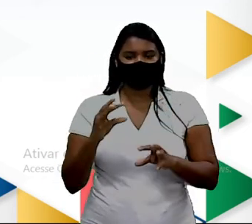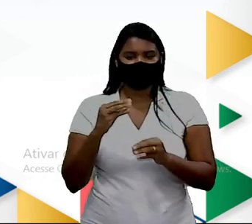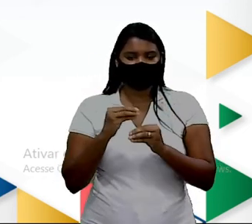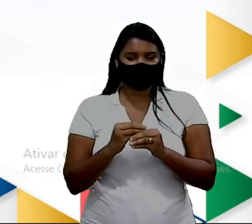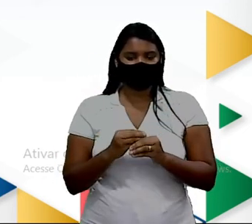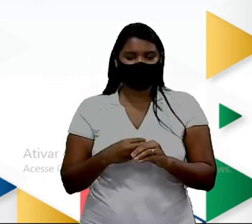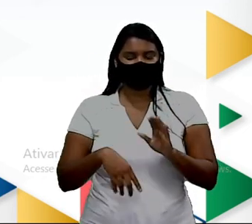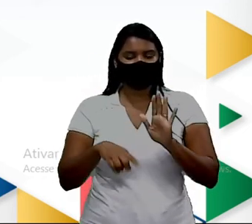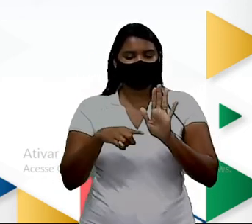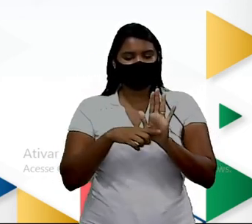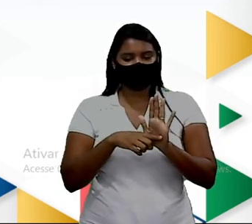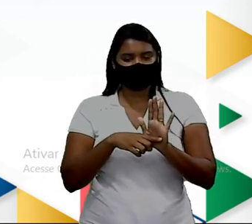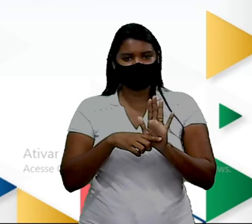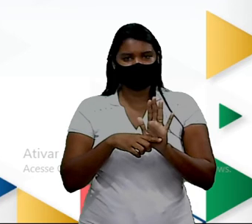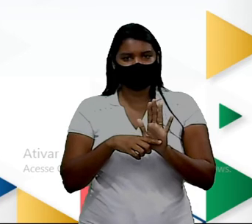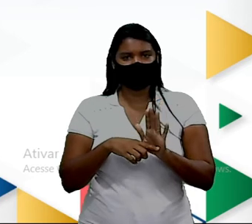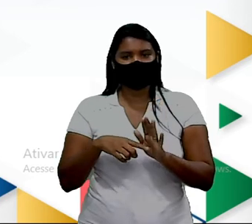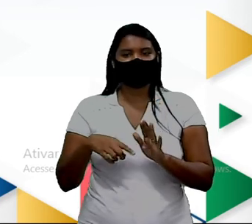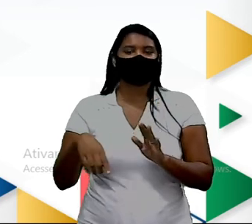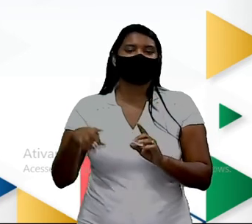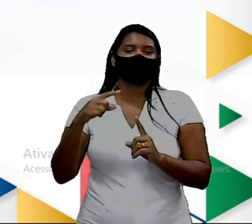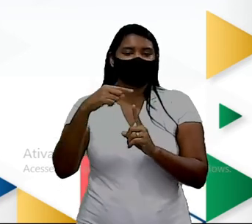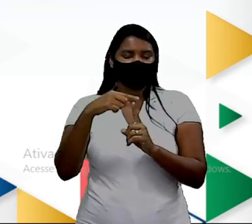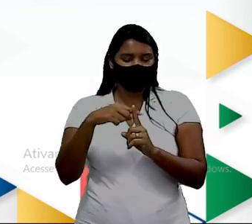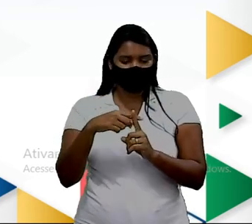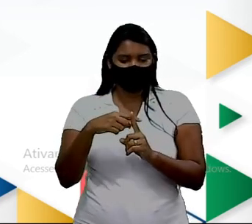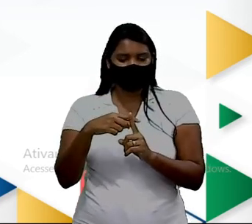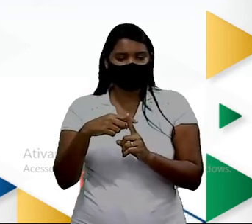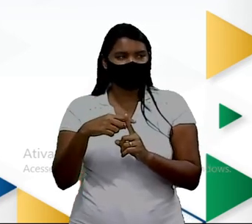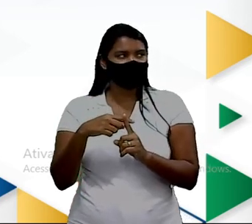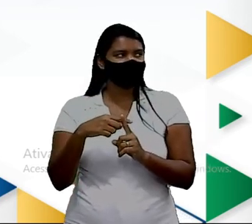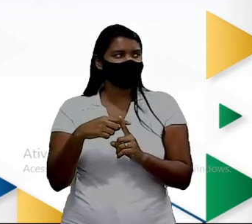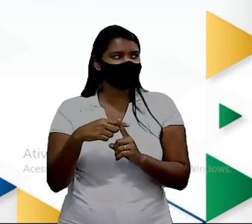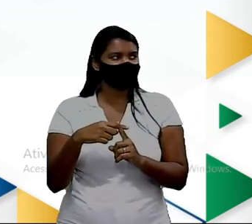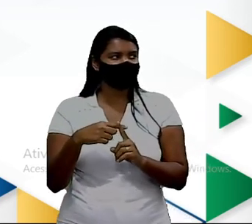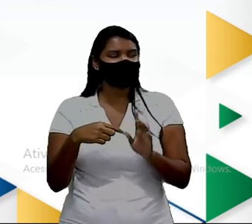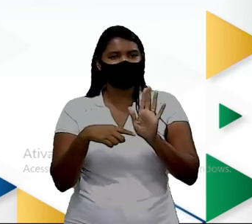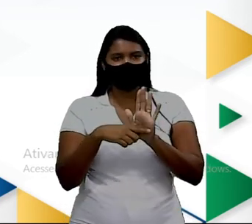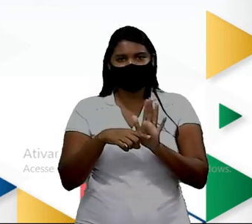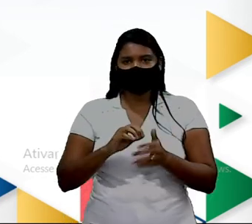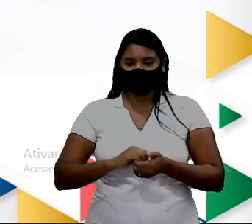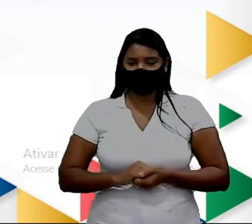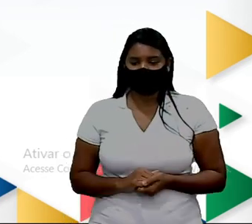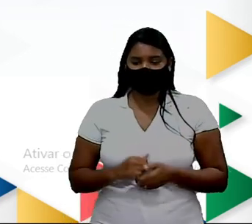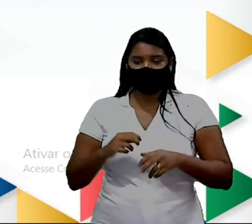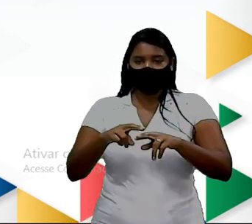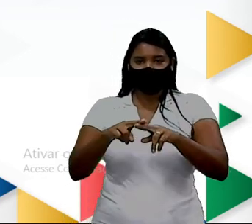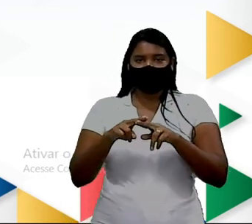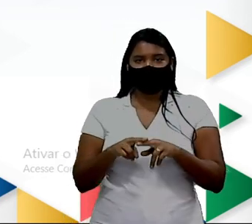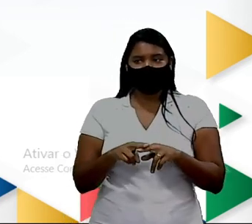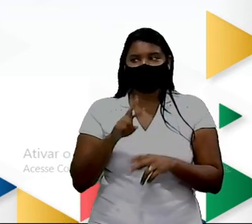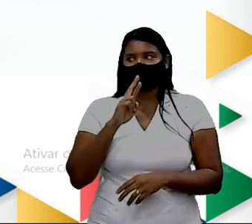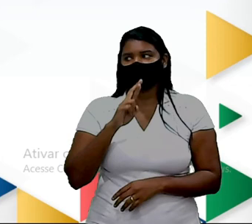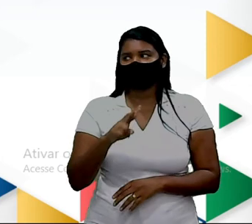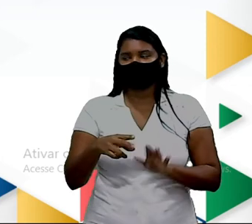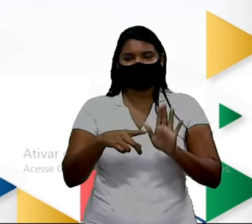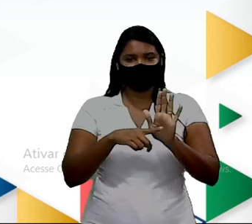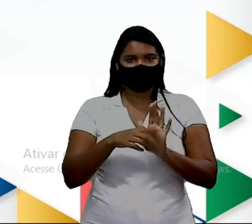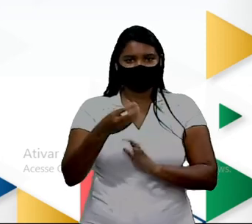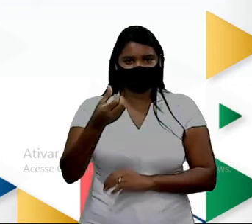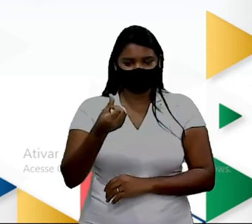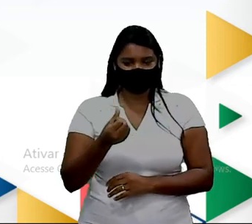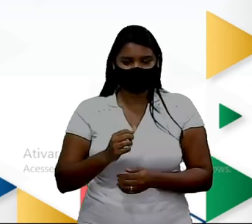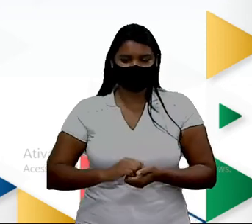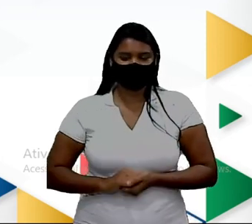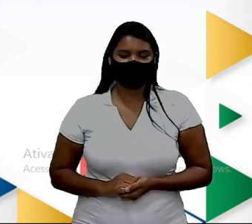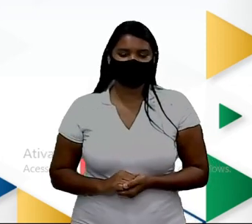Menos 40 com mais do 7 dá menos. Por isso a resposta é menos 6. Não esquece,